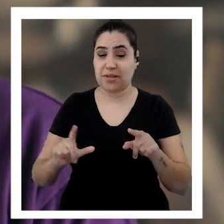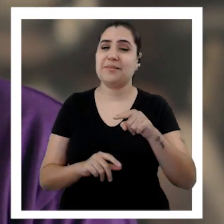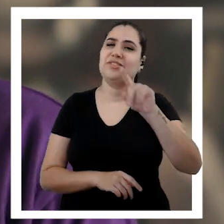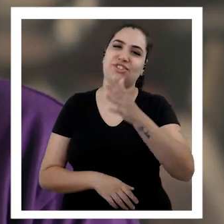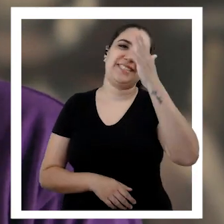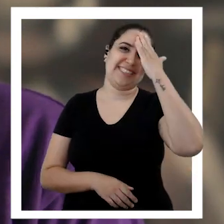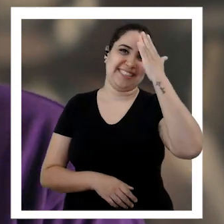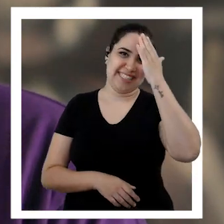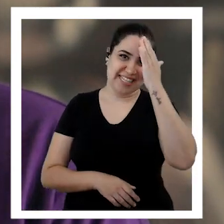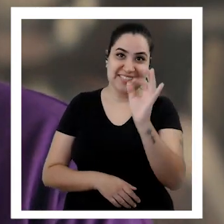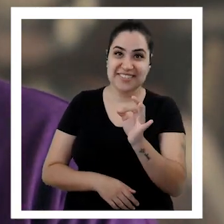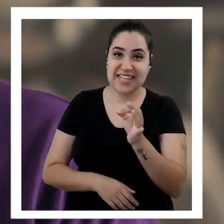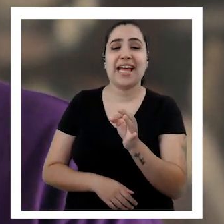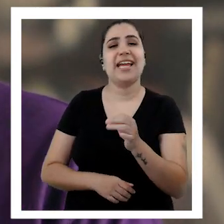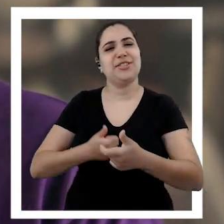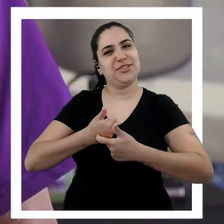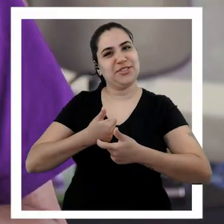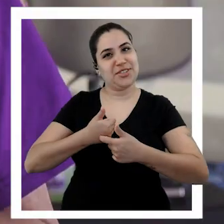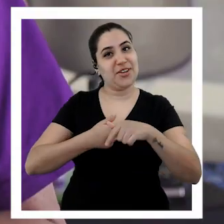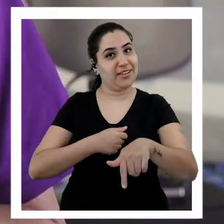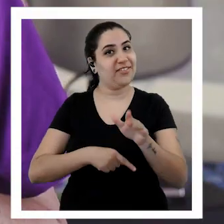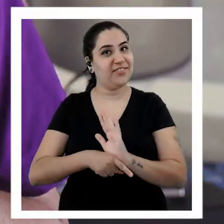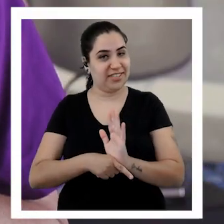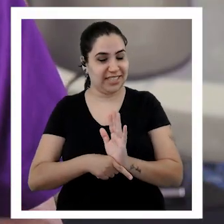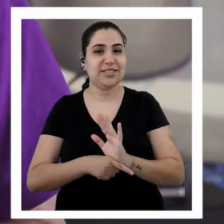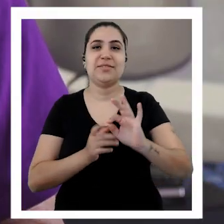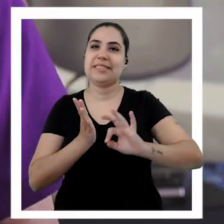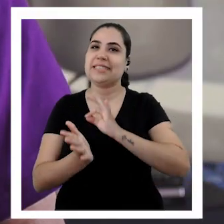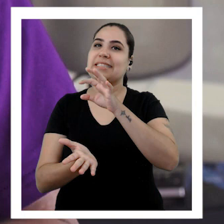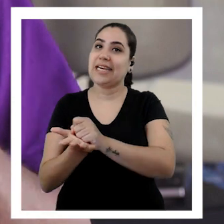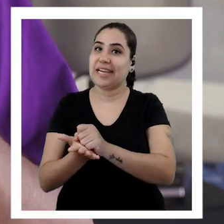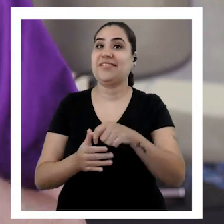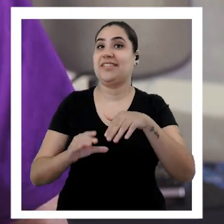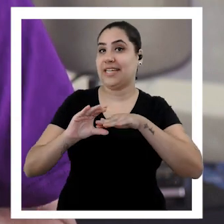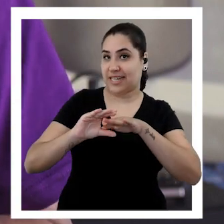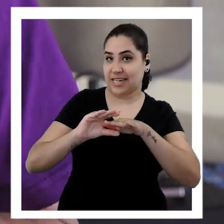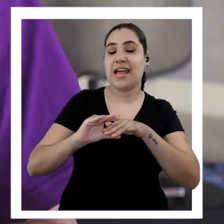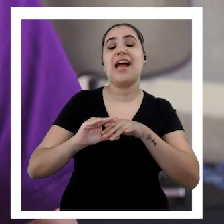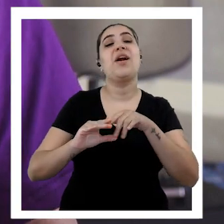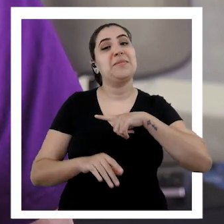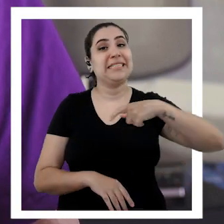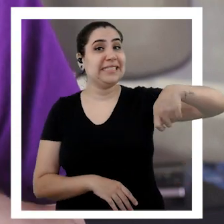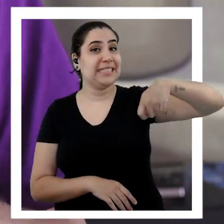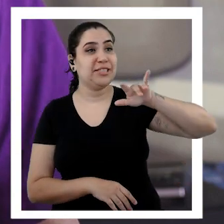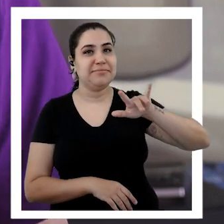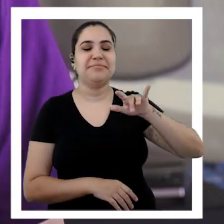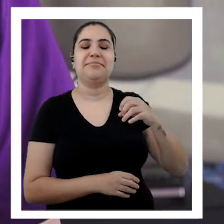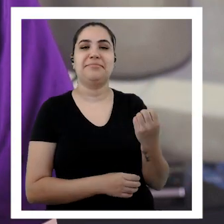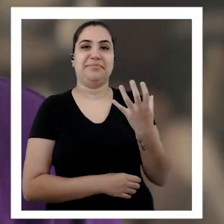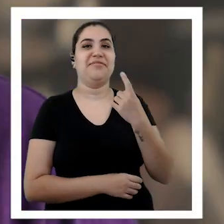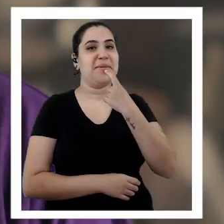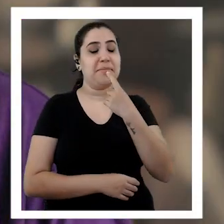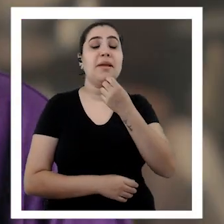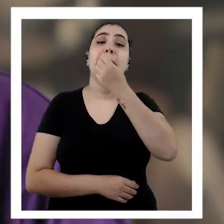começarmos o programa, vocês já sabem, né? Deixa o joinha no vídeo, se inscreve no canal e ative o